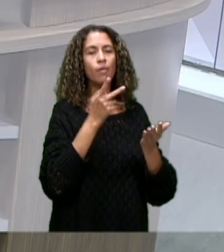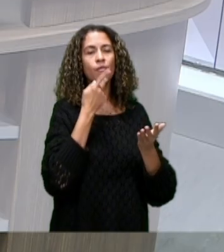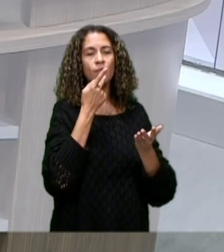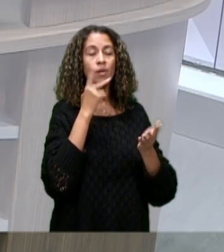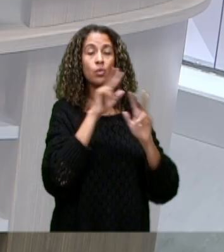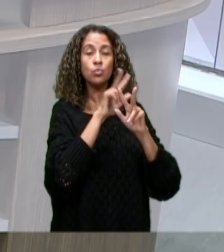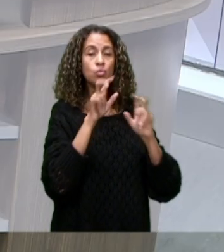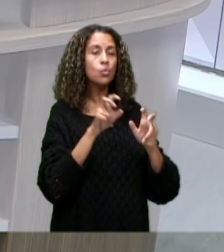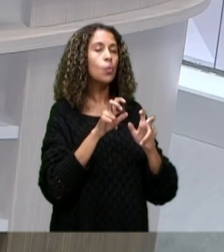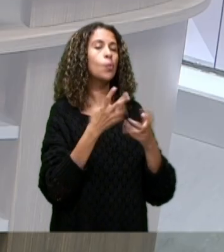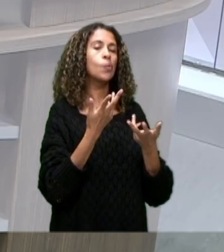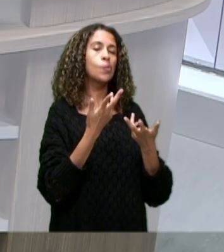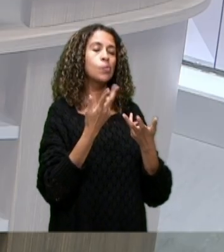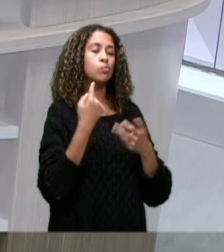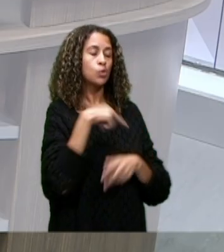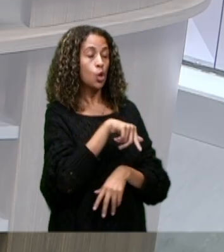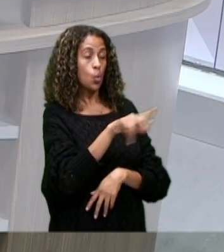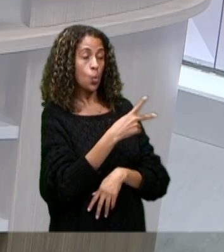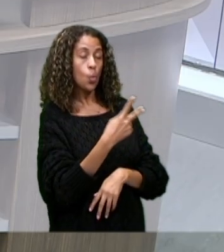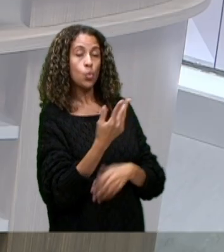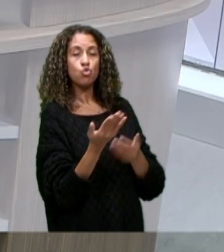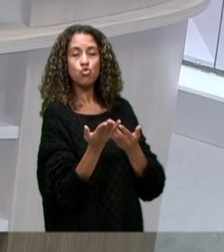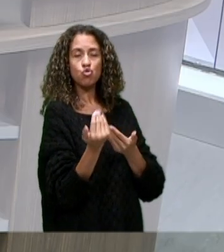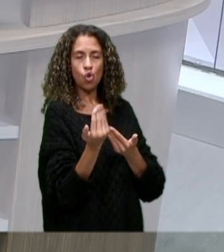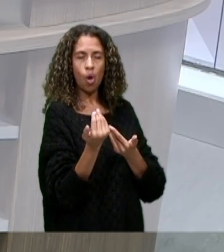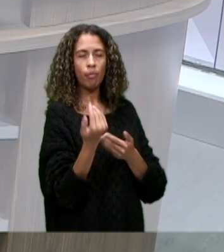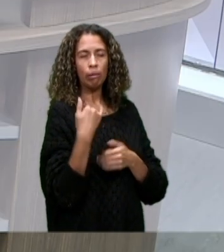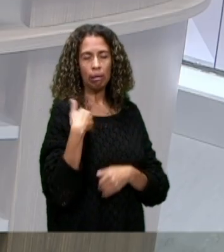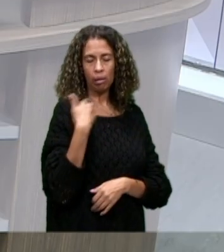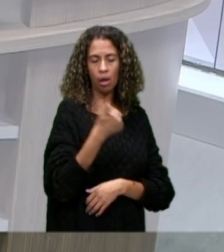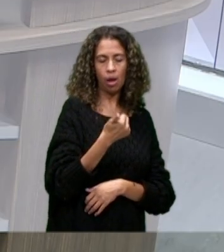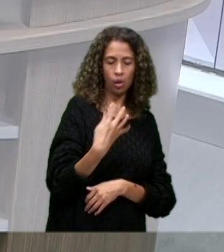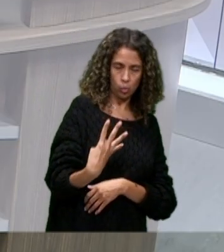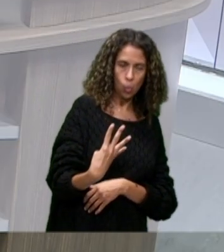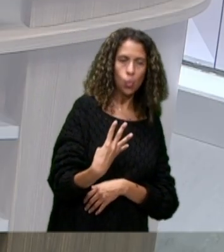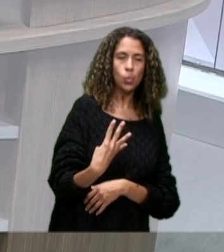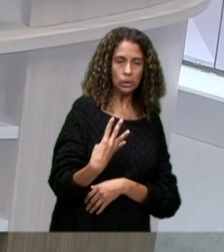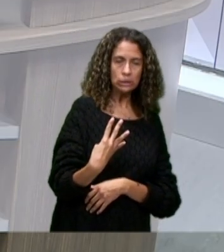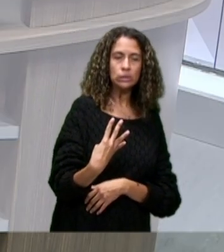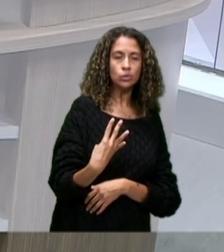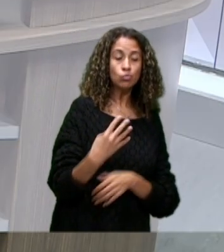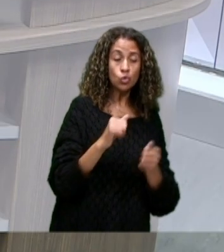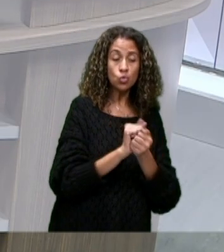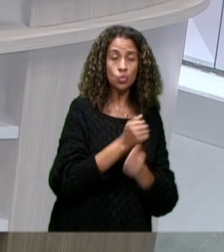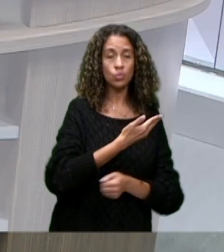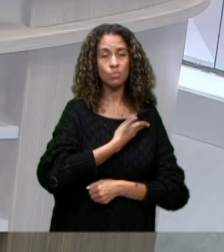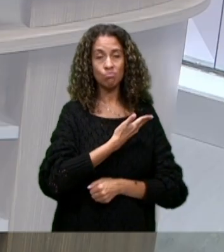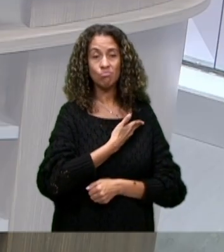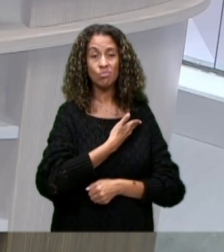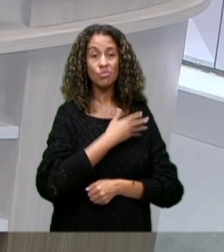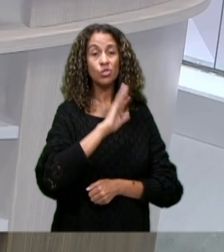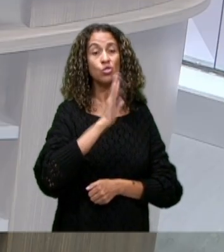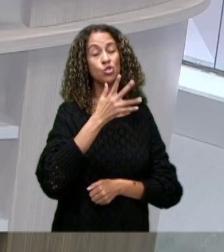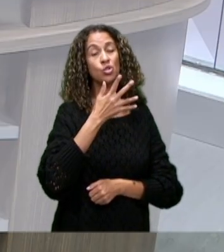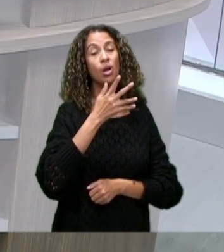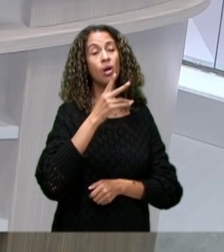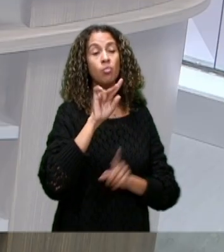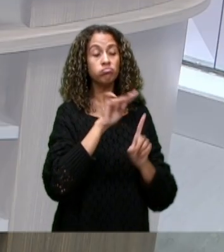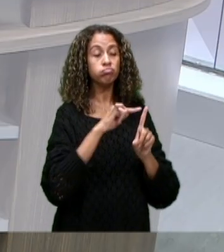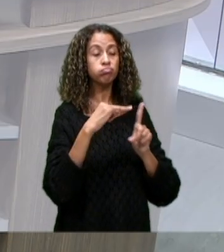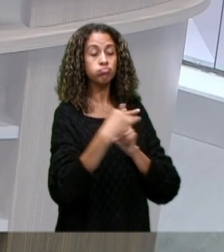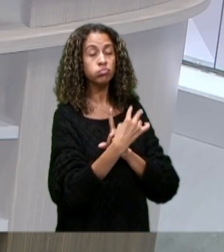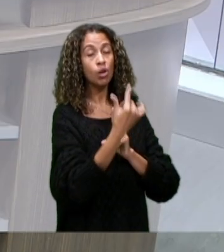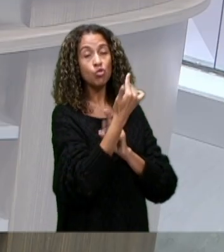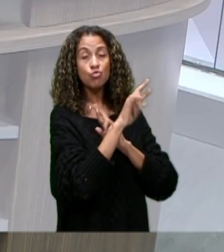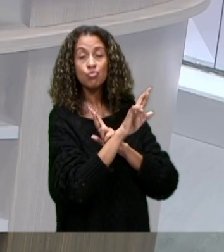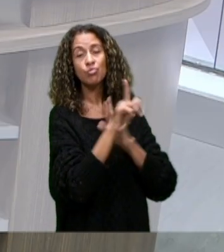o mundo que esse jovem de 14 anos vai conhecer, os amigos dele, já vai ser outro daquele que nós